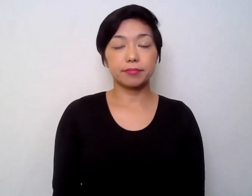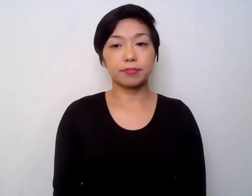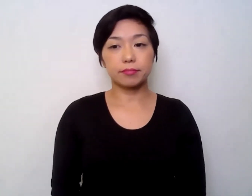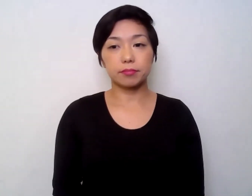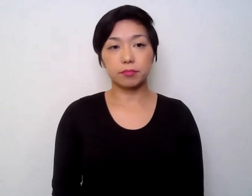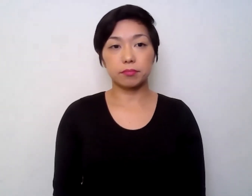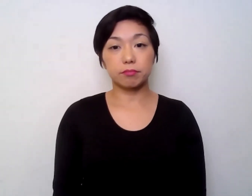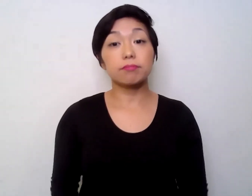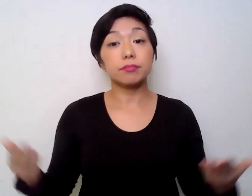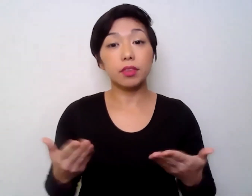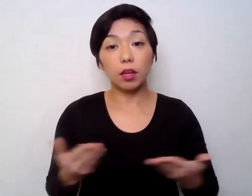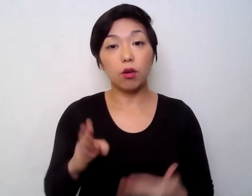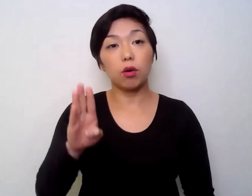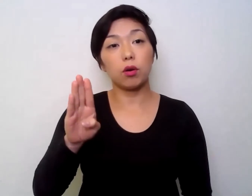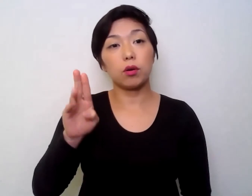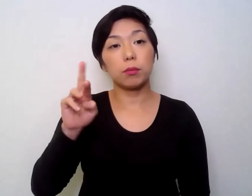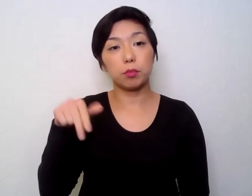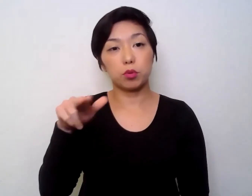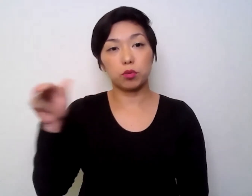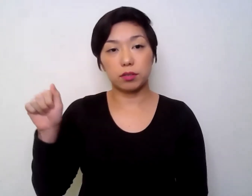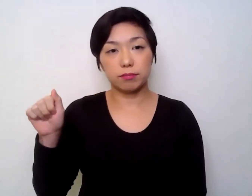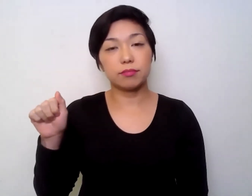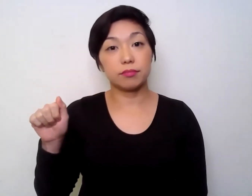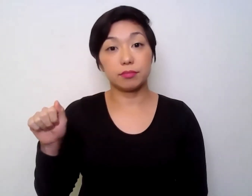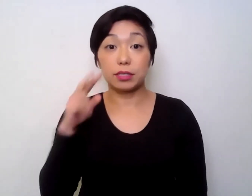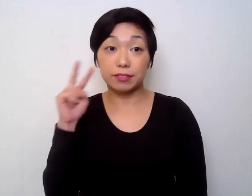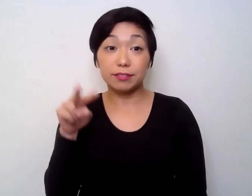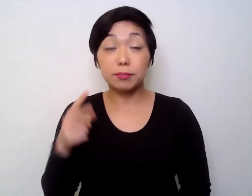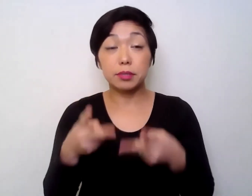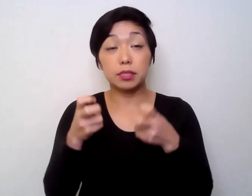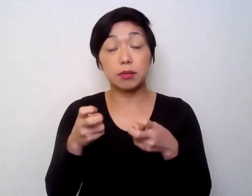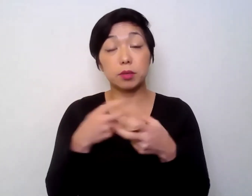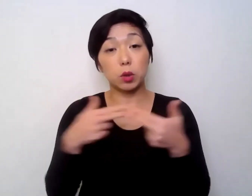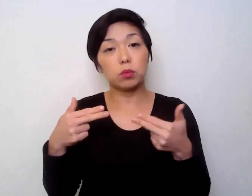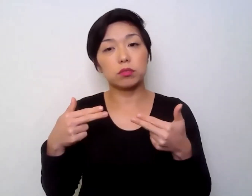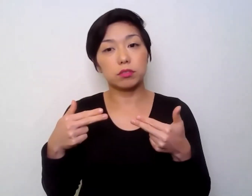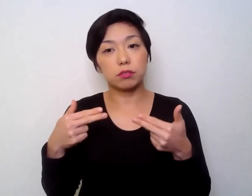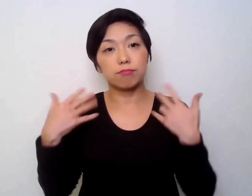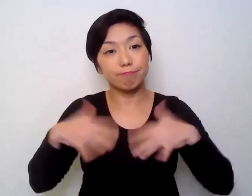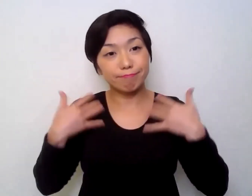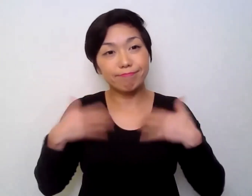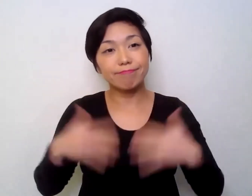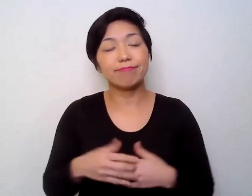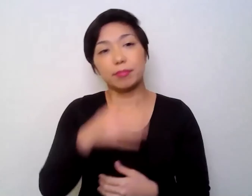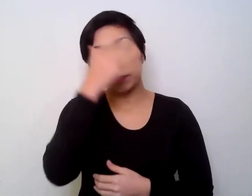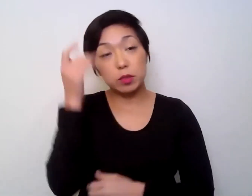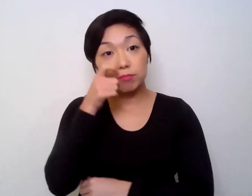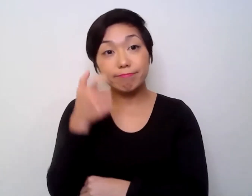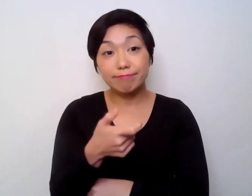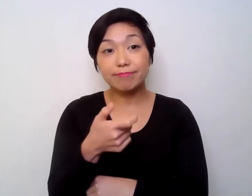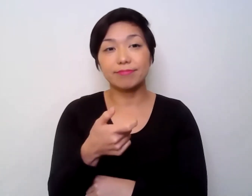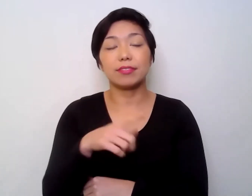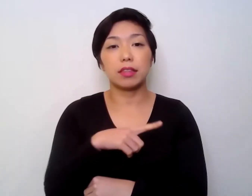passo então as questões da Bruna a gente vê que o negócio tá quente aqui né várias questões enfim são assuntos que chamam muito interesse né